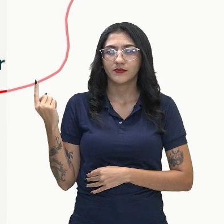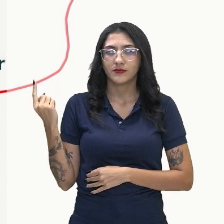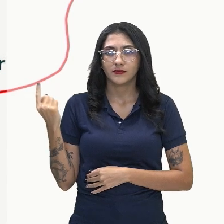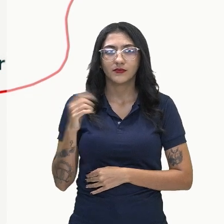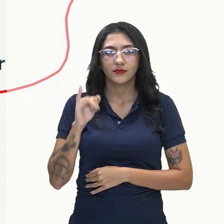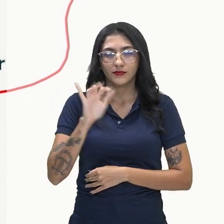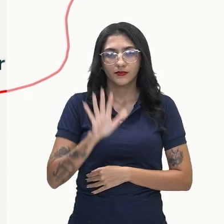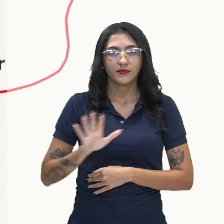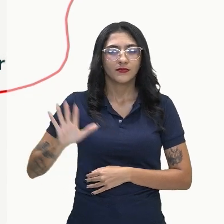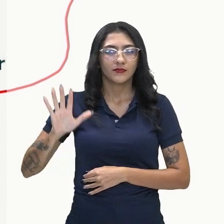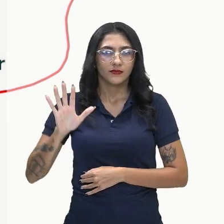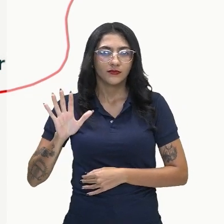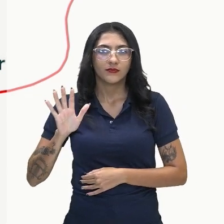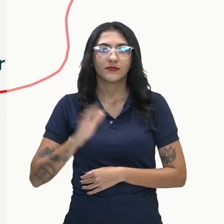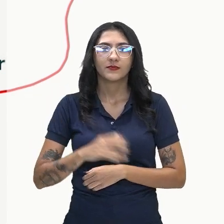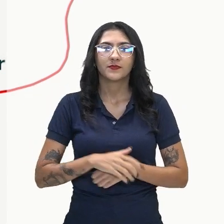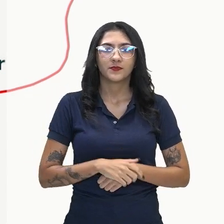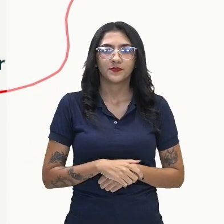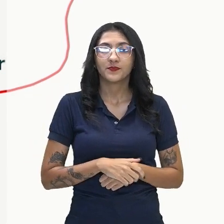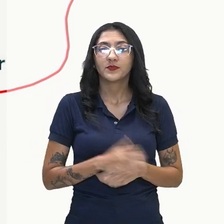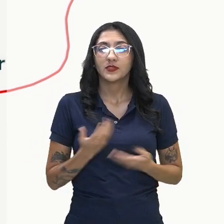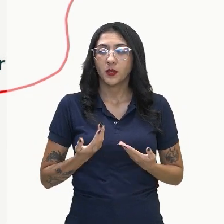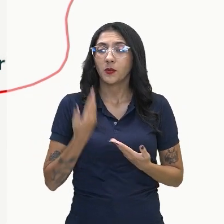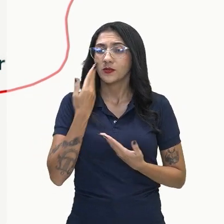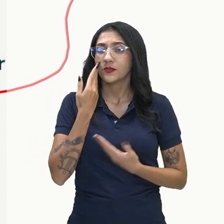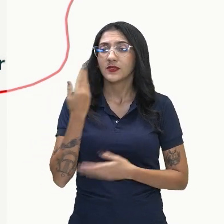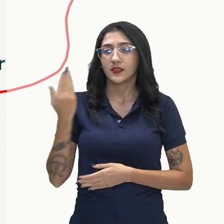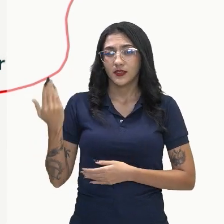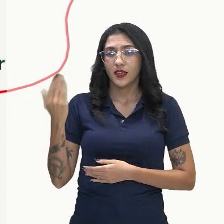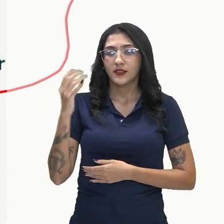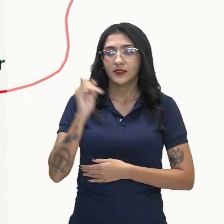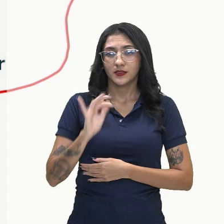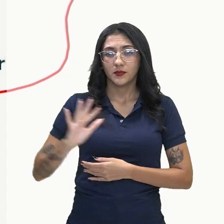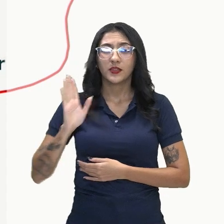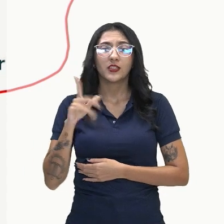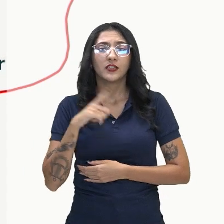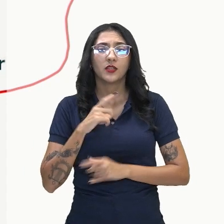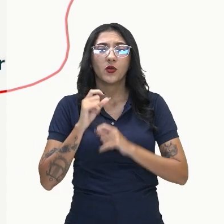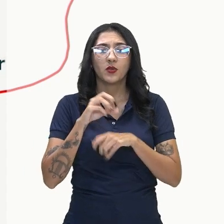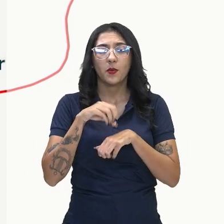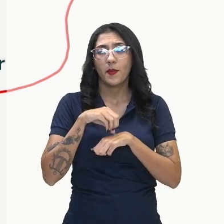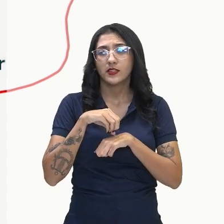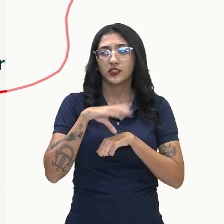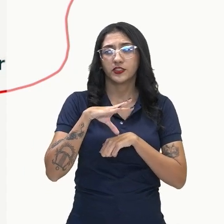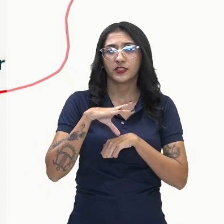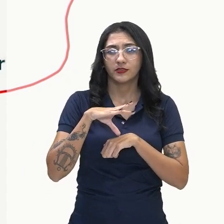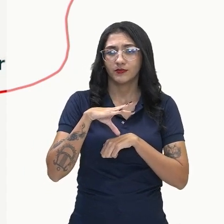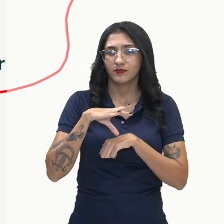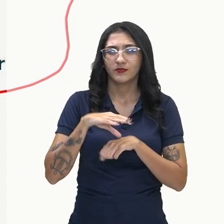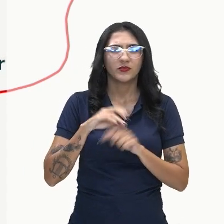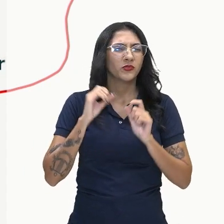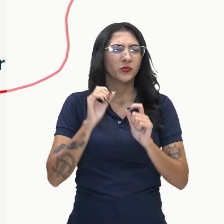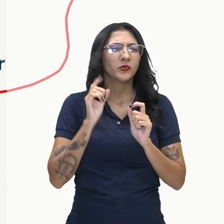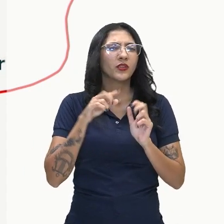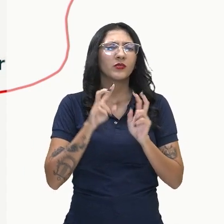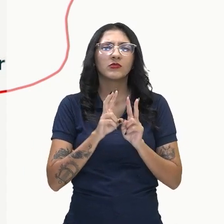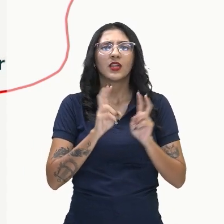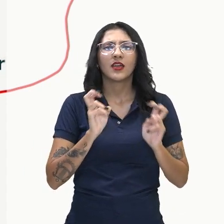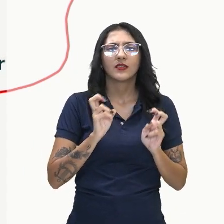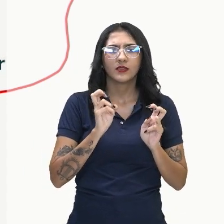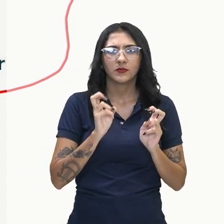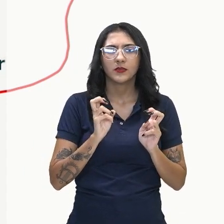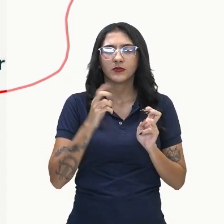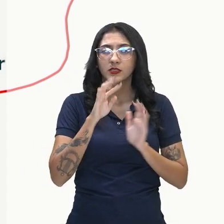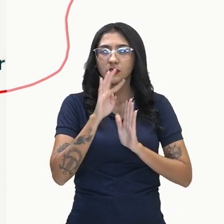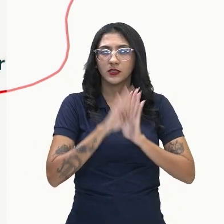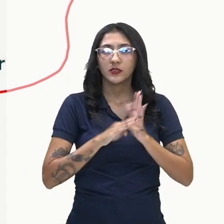Então, observe que já nessa imagem, ele já dá uma dica bem legal para você sobre o que esse texto está falando. Então, o